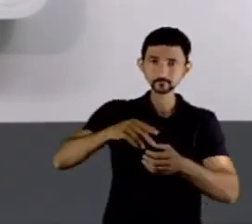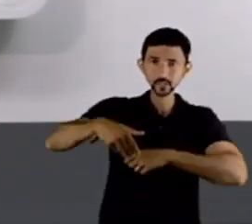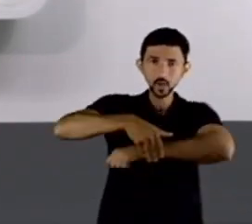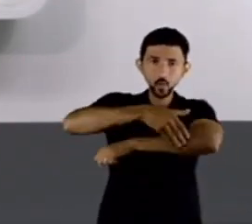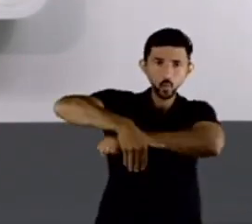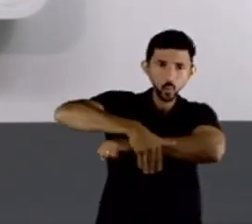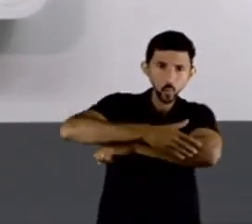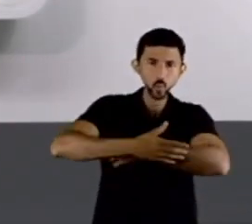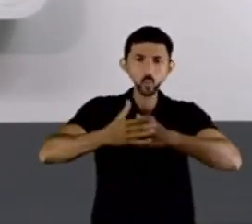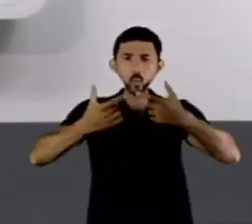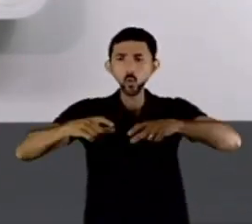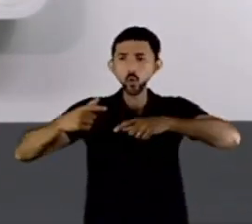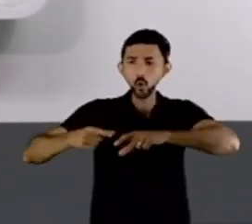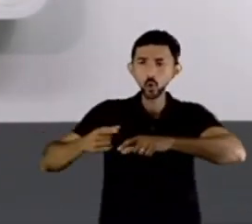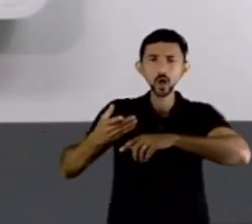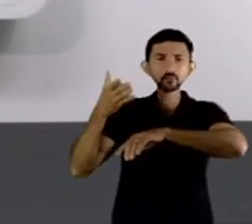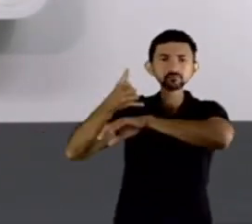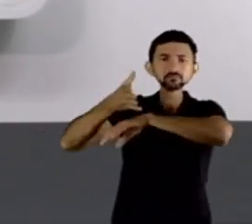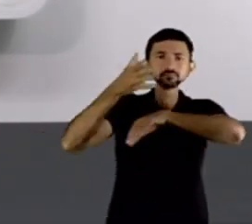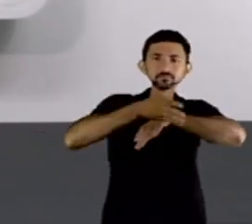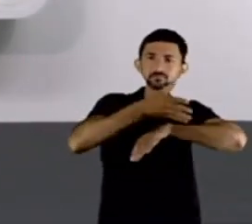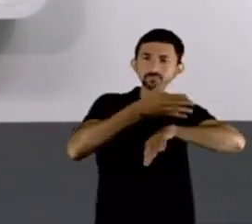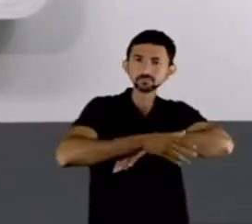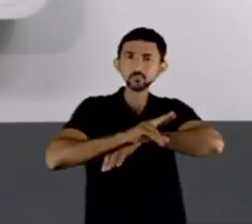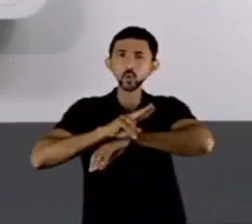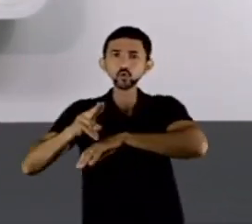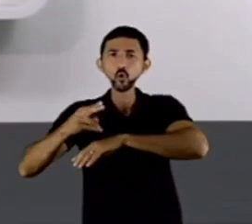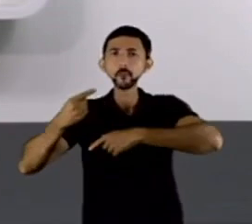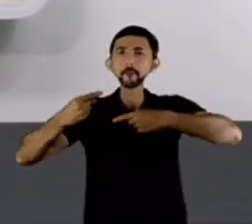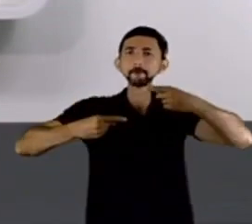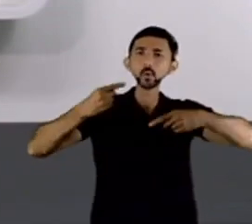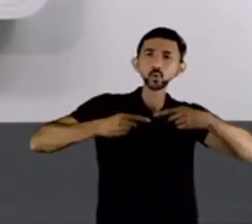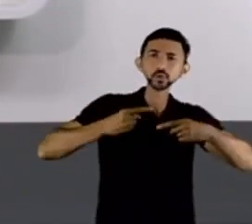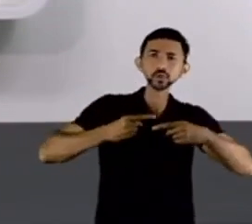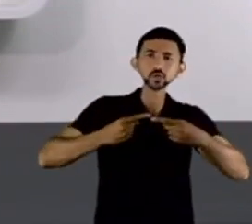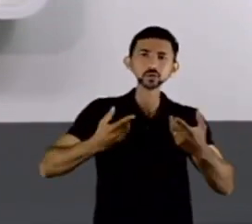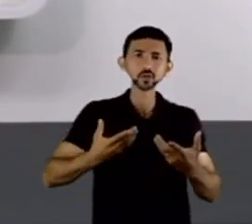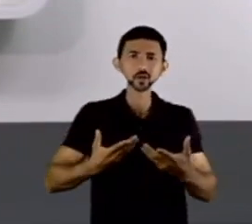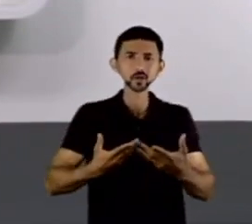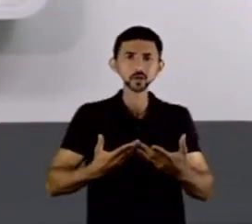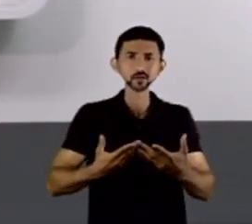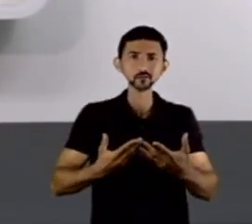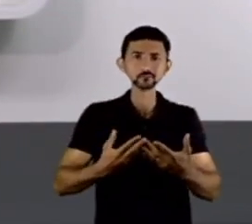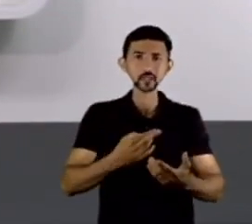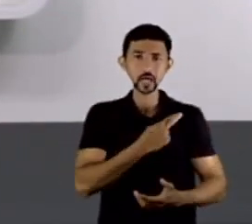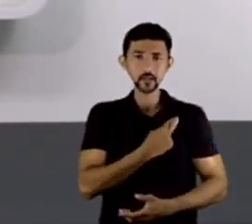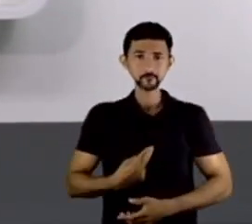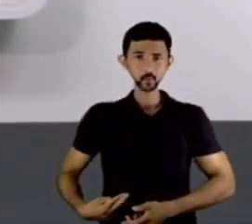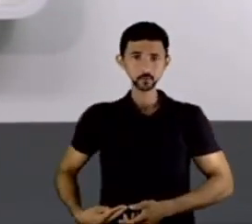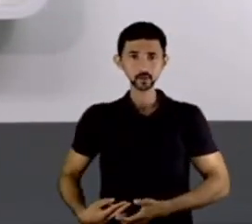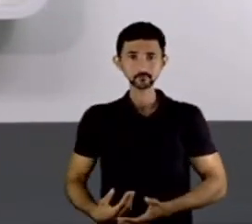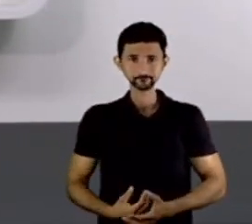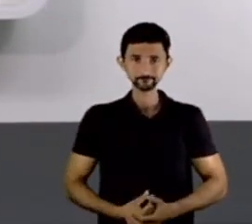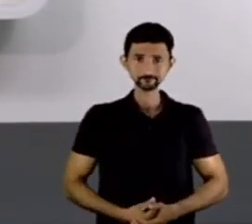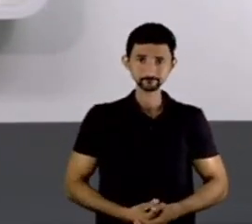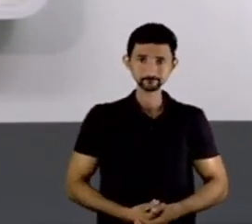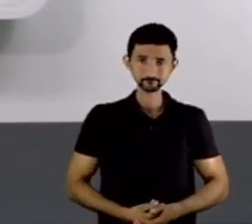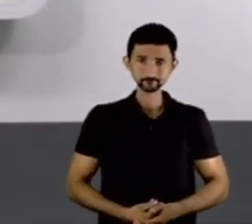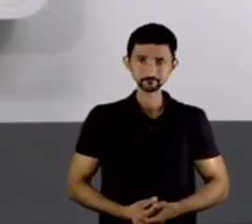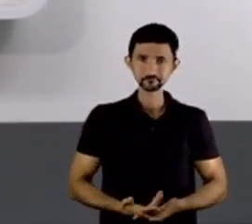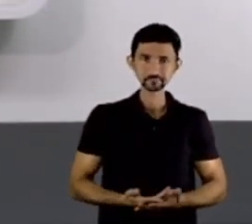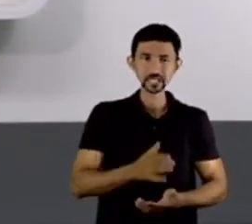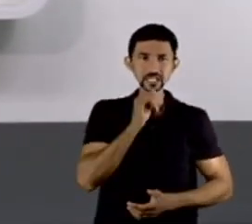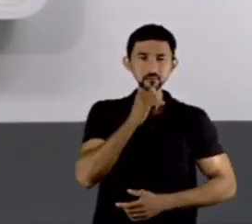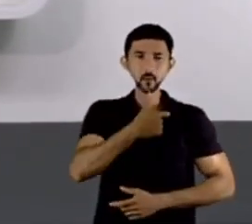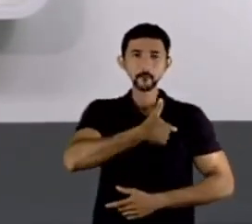dos locais onde a gente frequenta, são nomes de políticos ligados à República, né? A